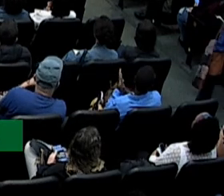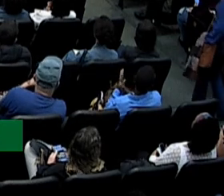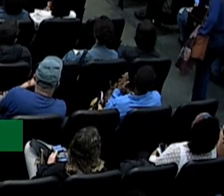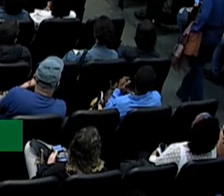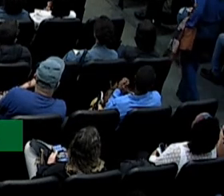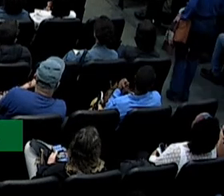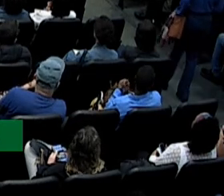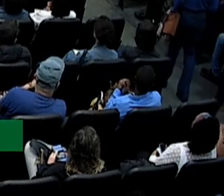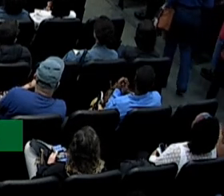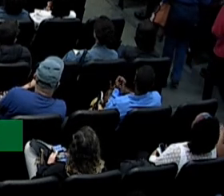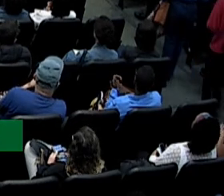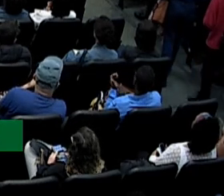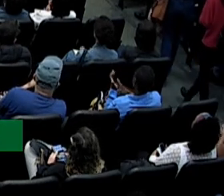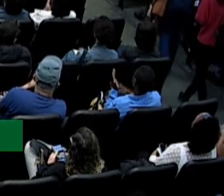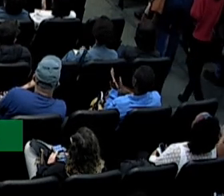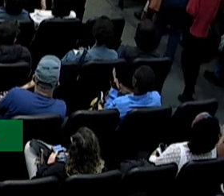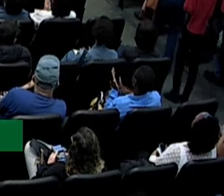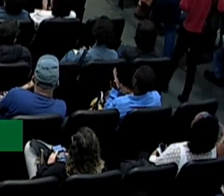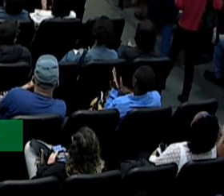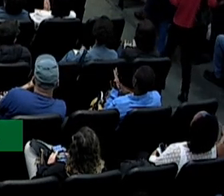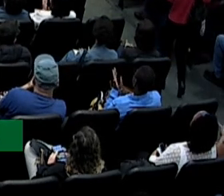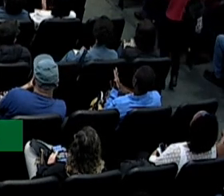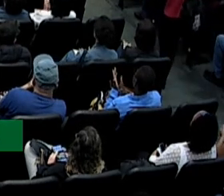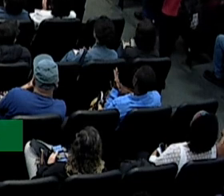Secretaria Municipal de Educação.